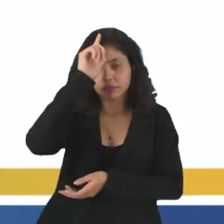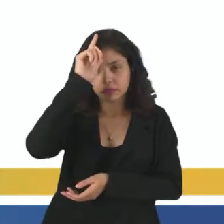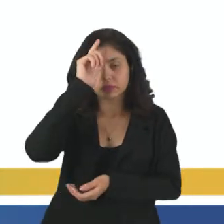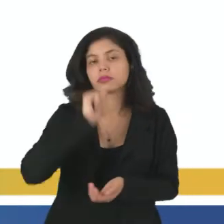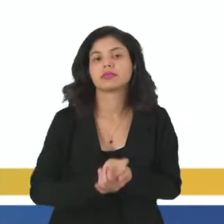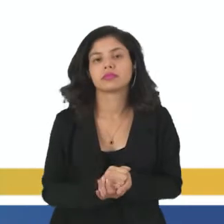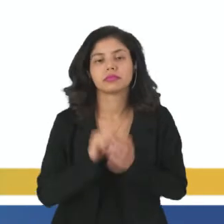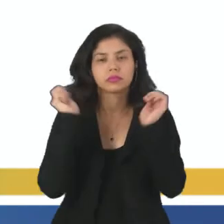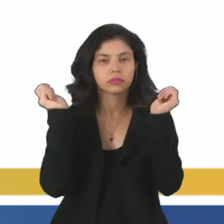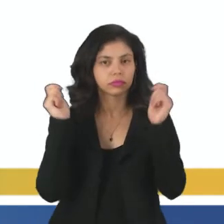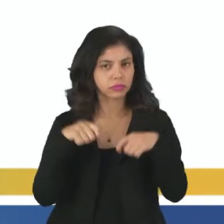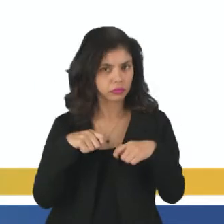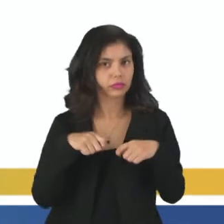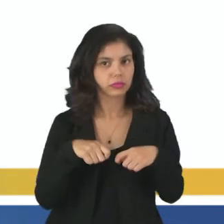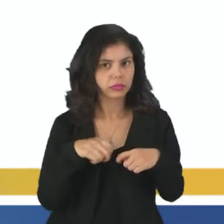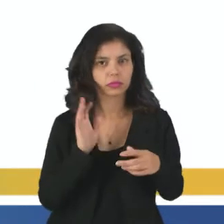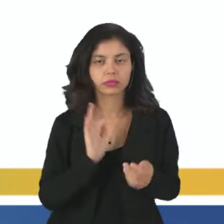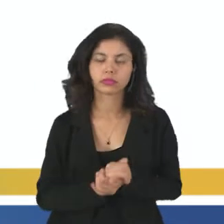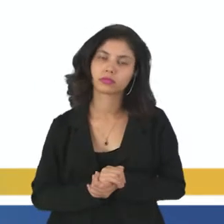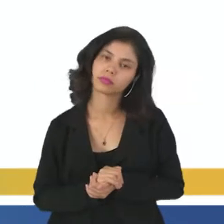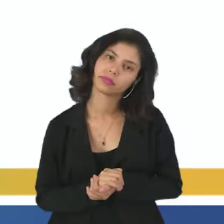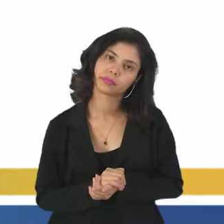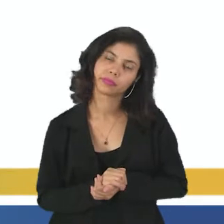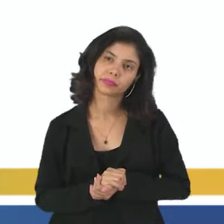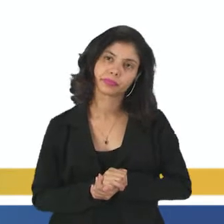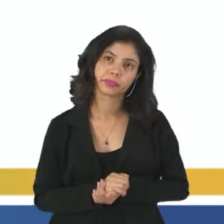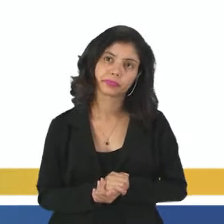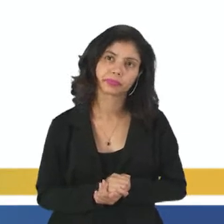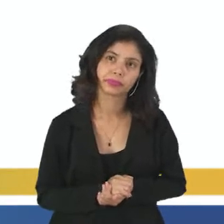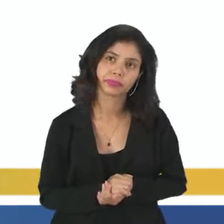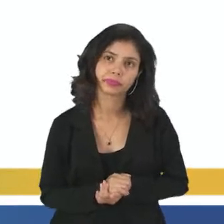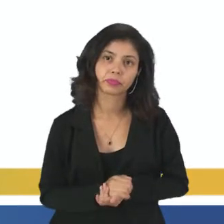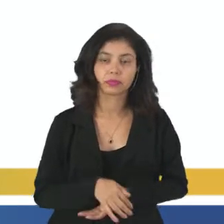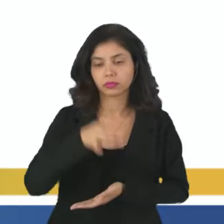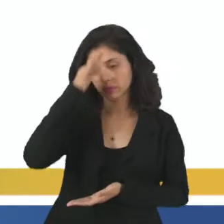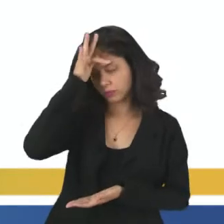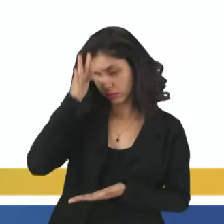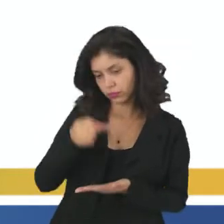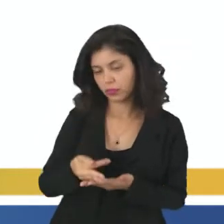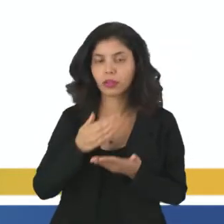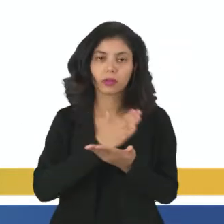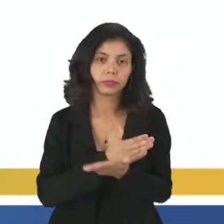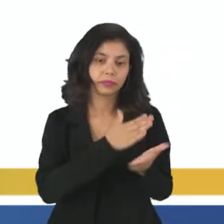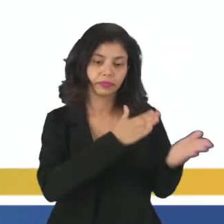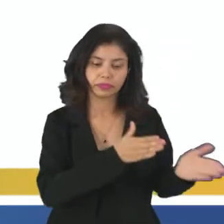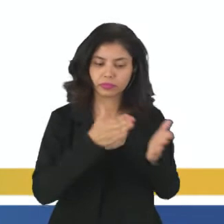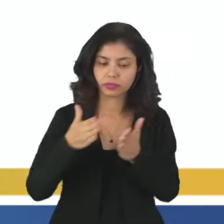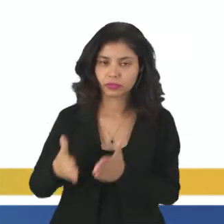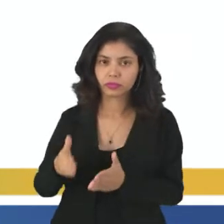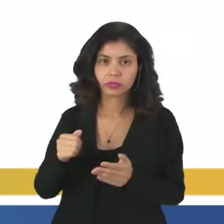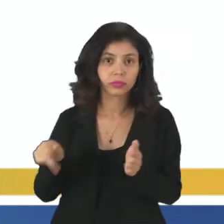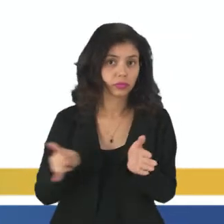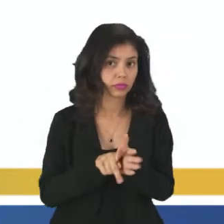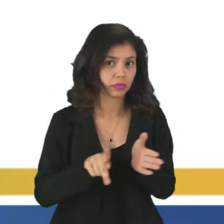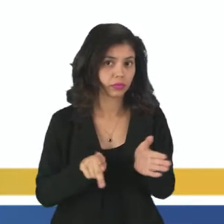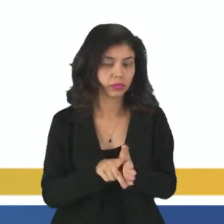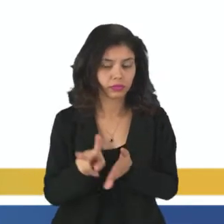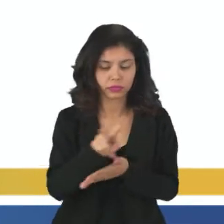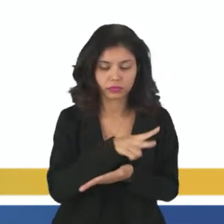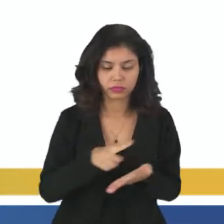ela possibilitou com que os fiéis passassem a, por si só,